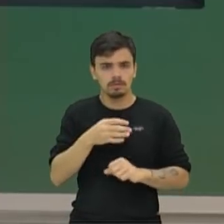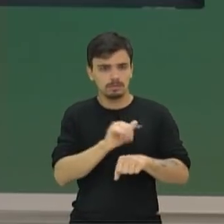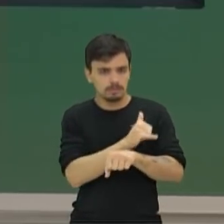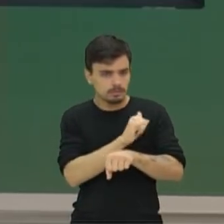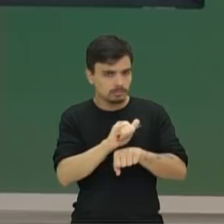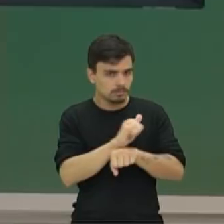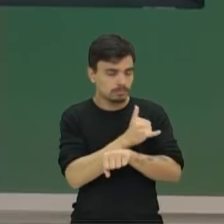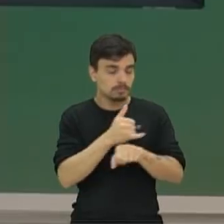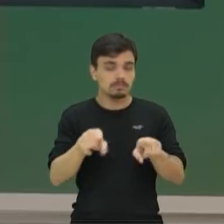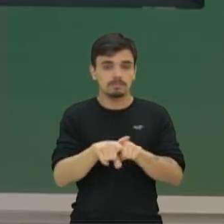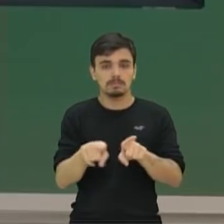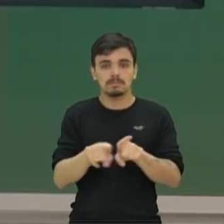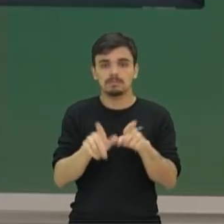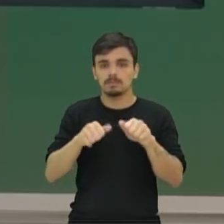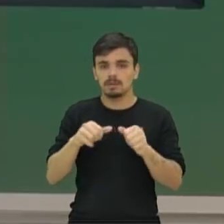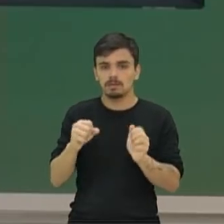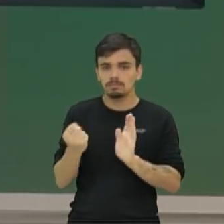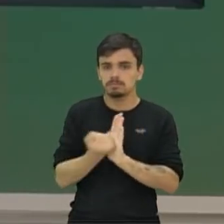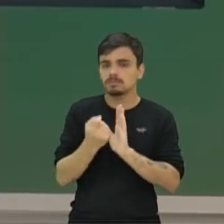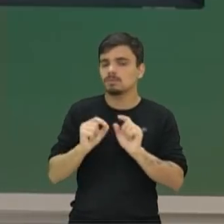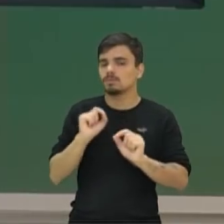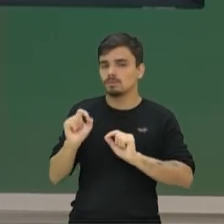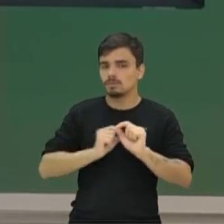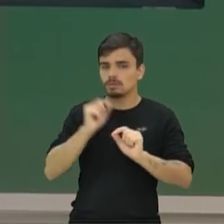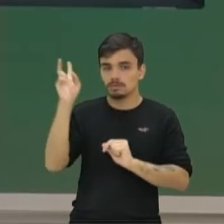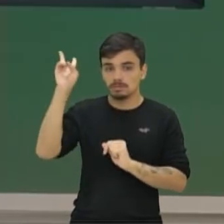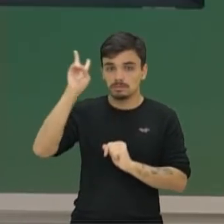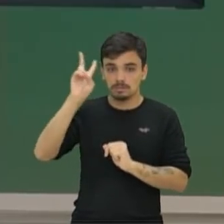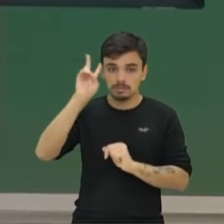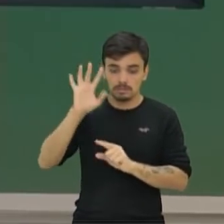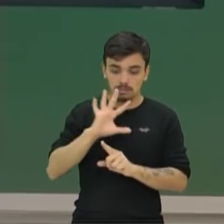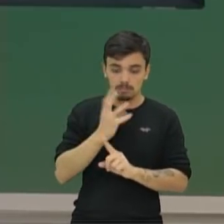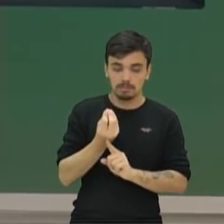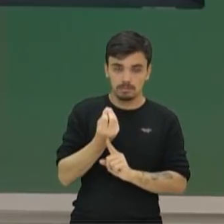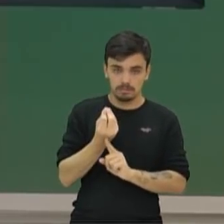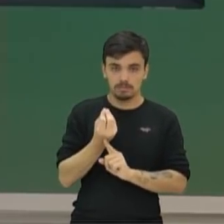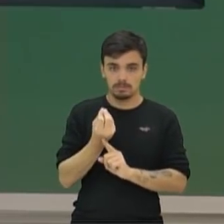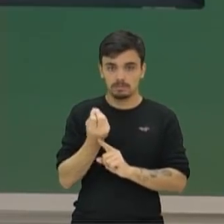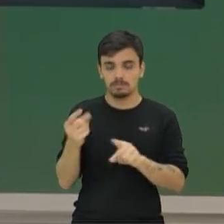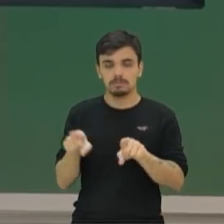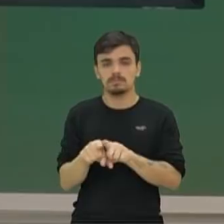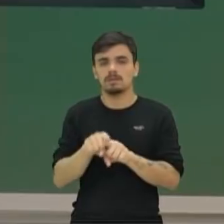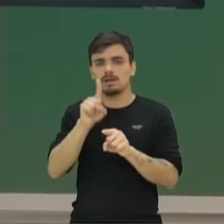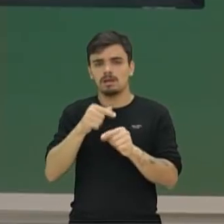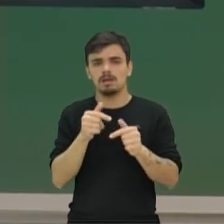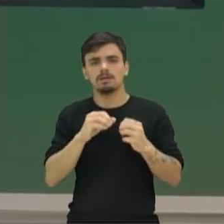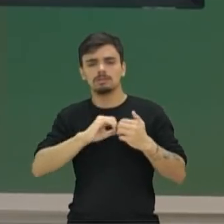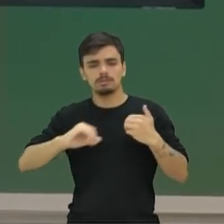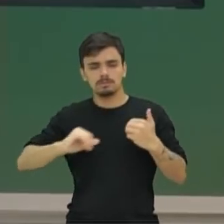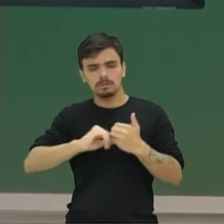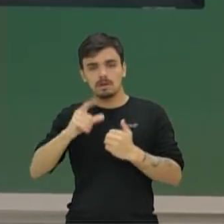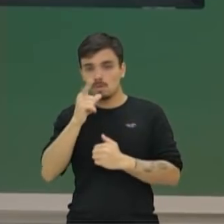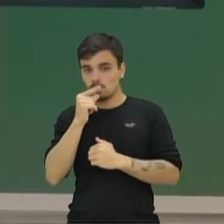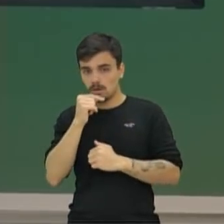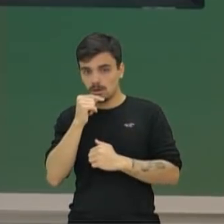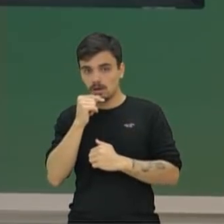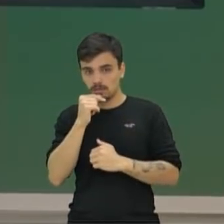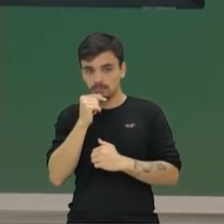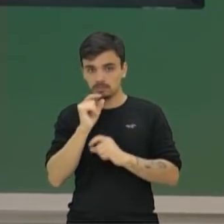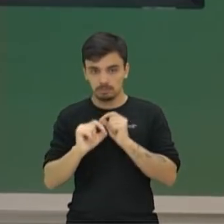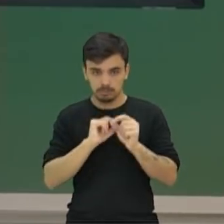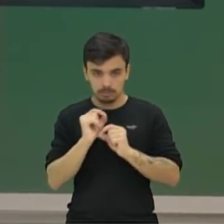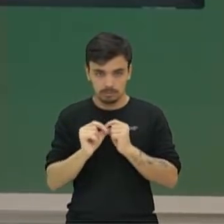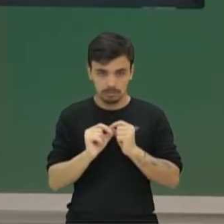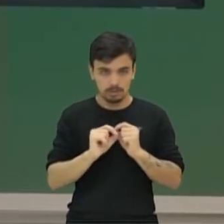técnicas, né, que marcaram a história da arte, tais como foi a divisão de águas da arte